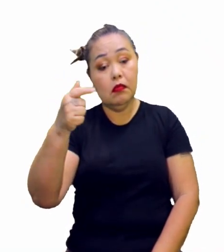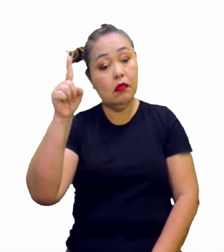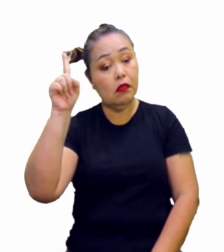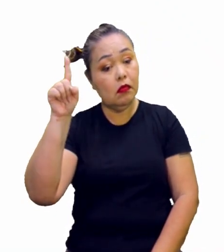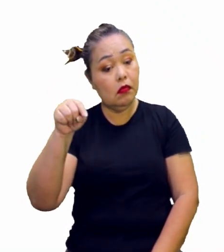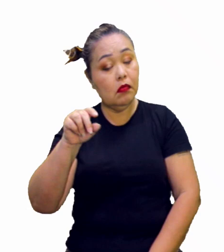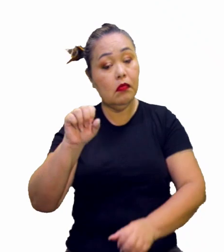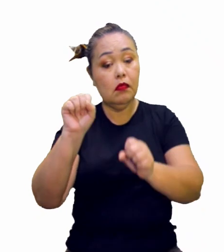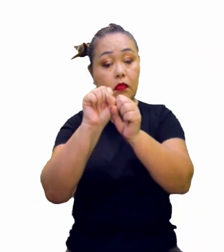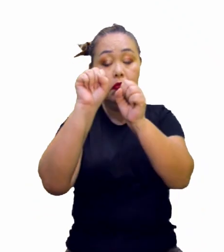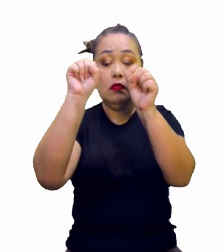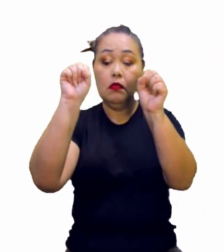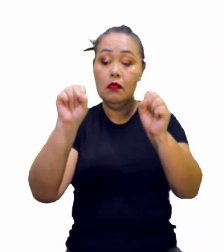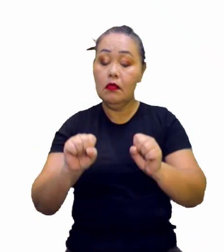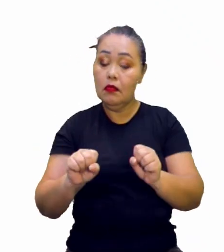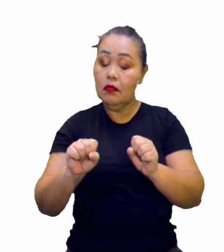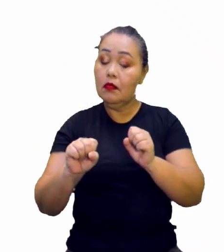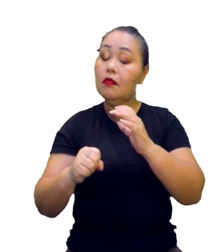nós temos que